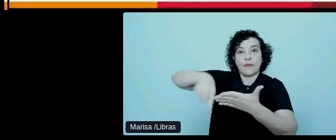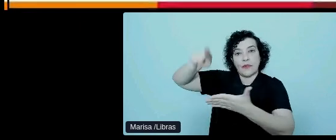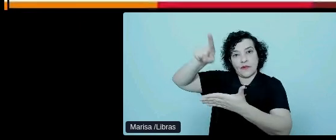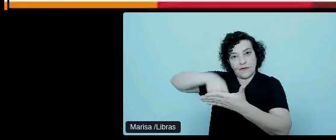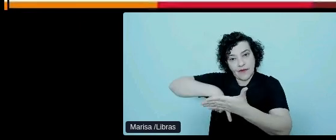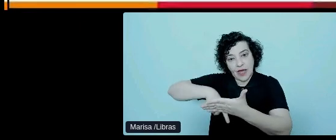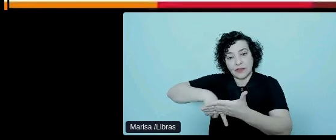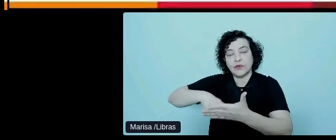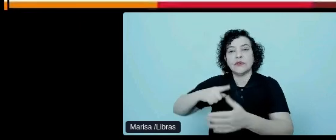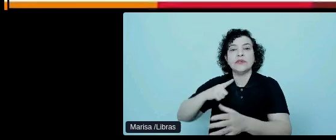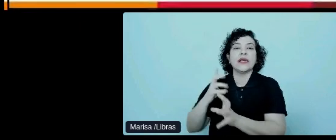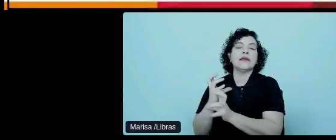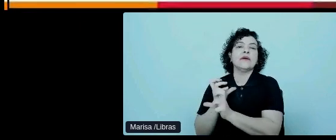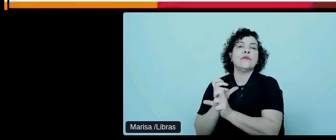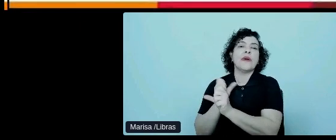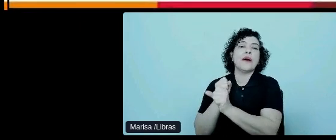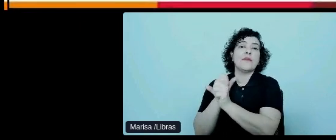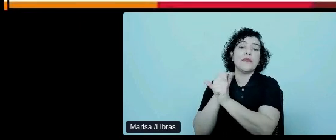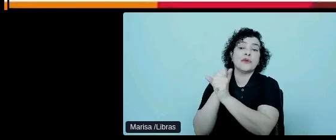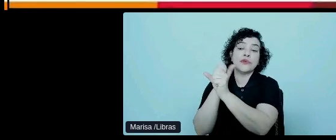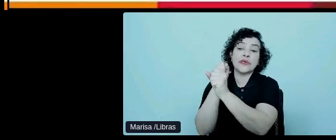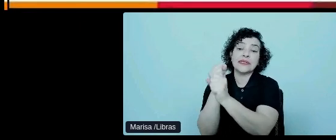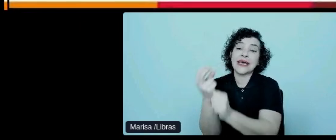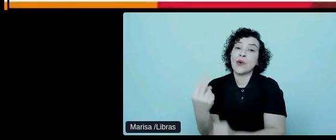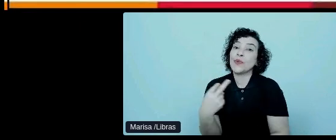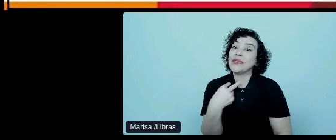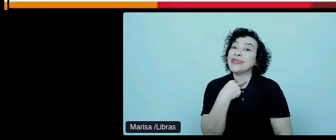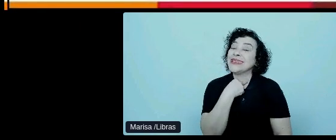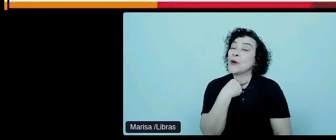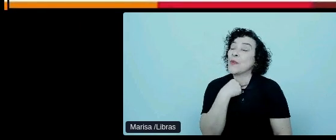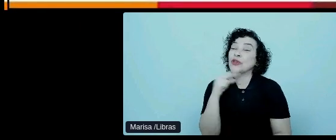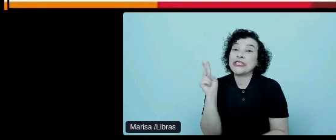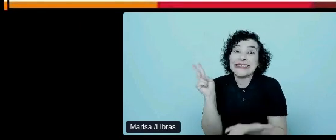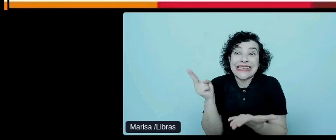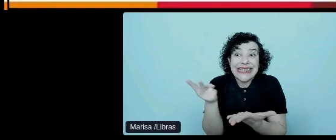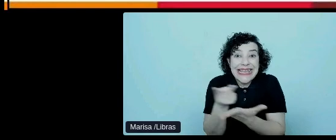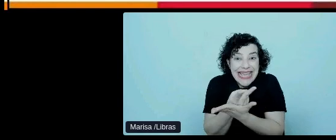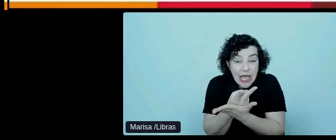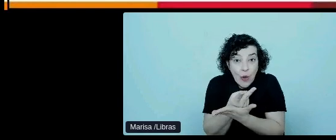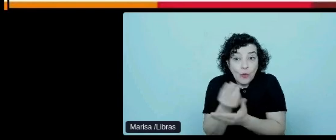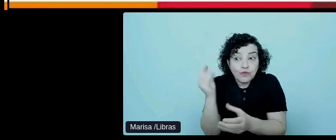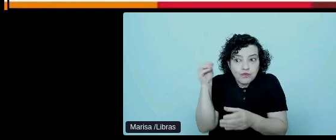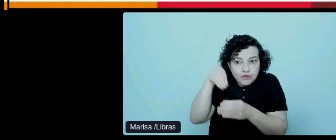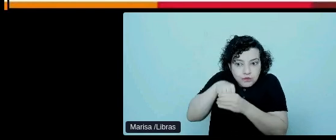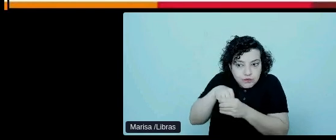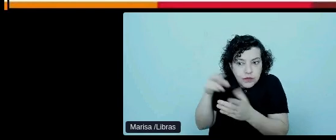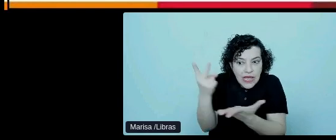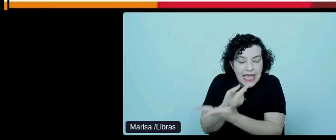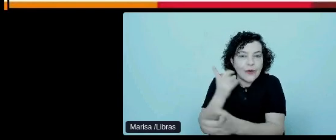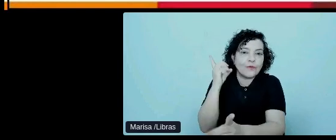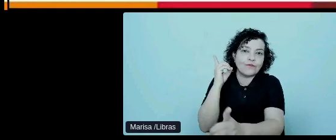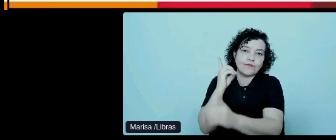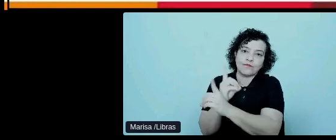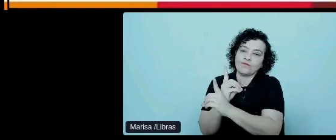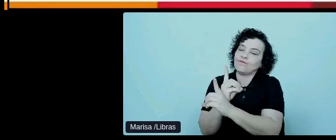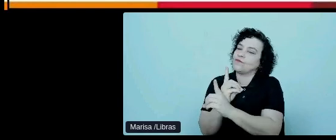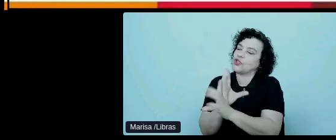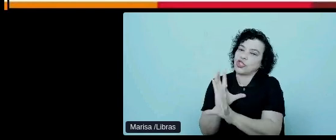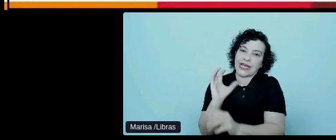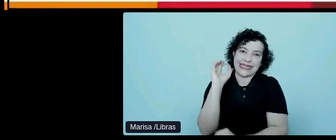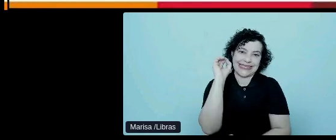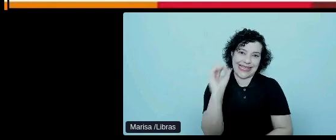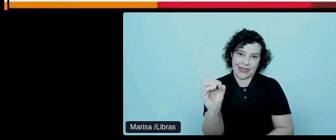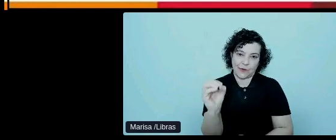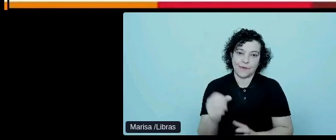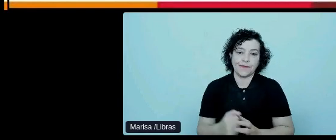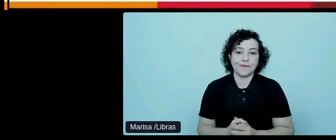uma pontuação e ele não pode ter nenhum erro crítico. Se tem erro crítico, ele já está com pontuação zero.